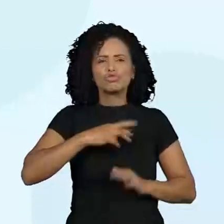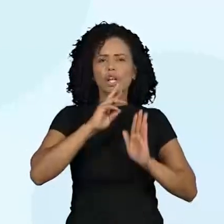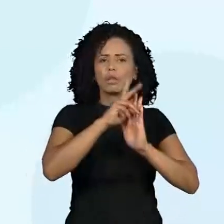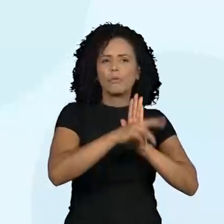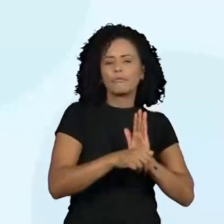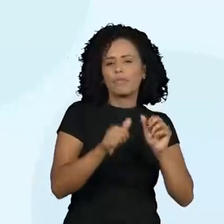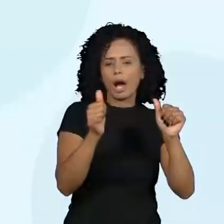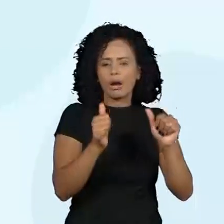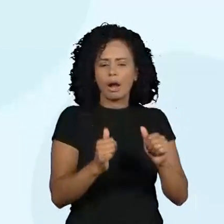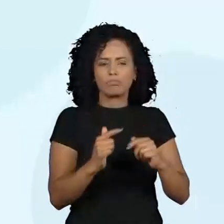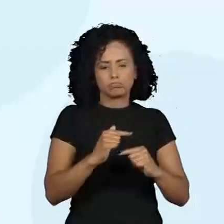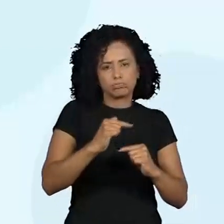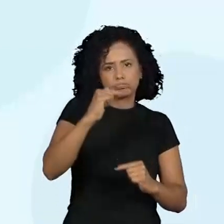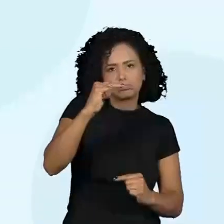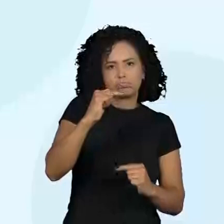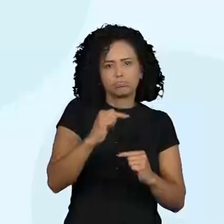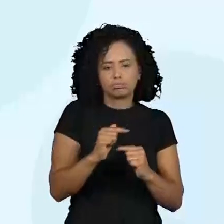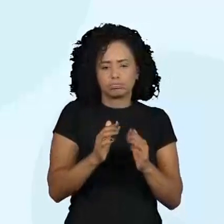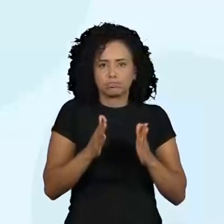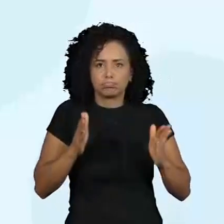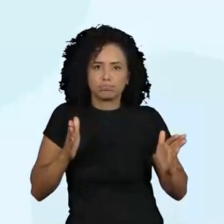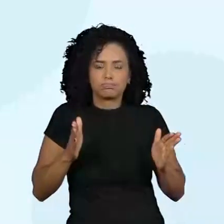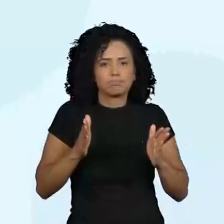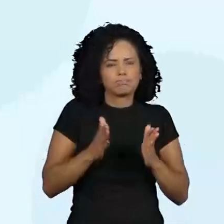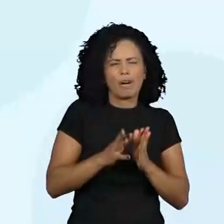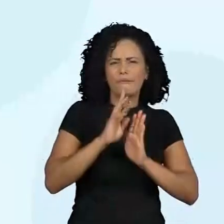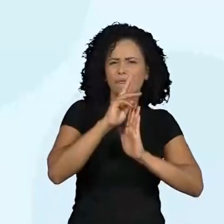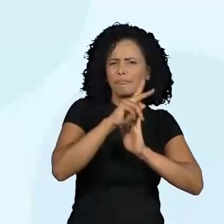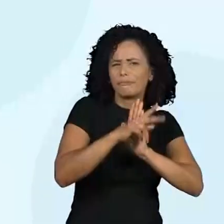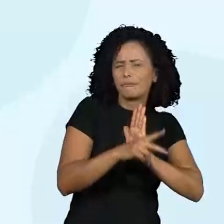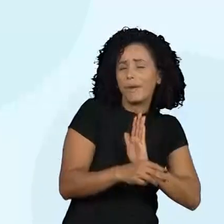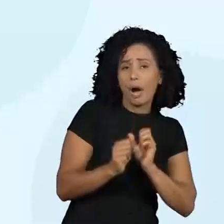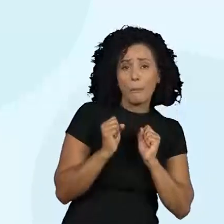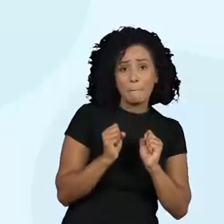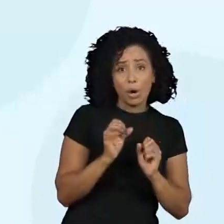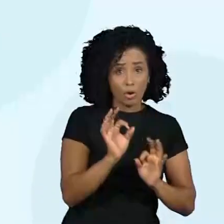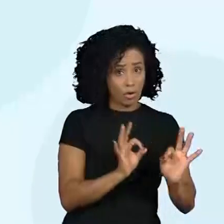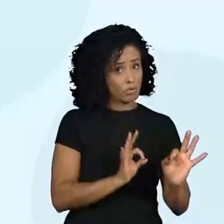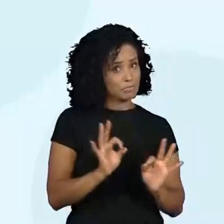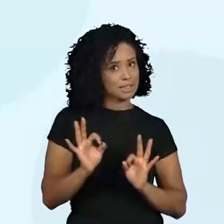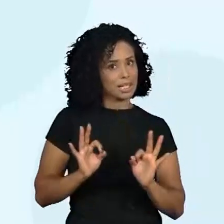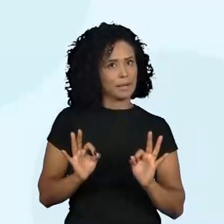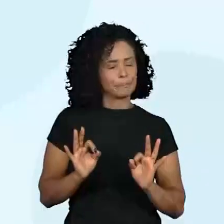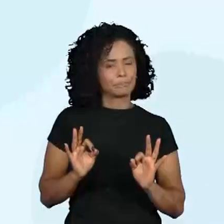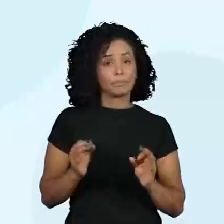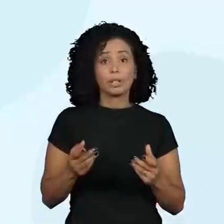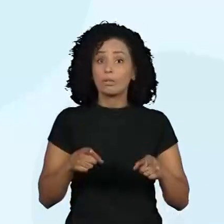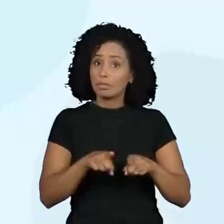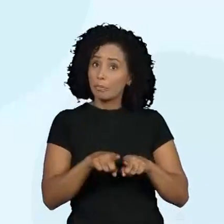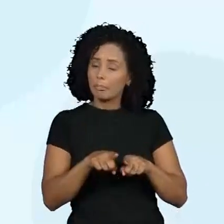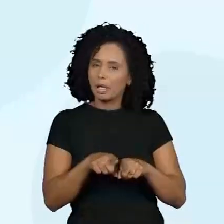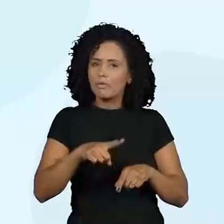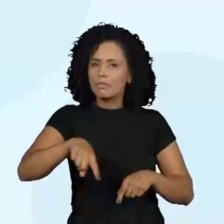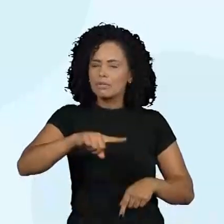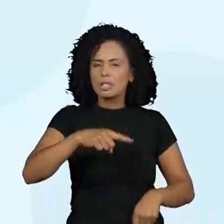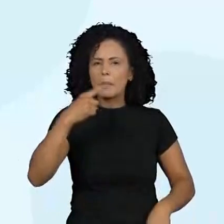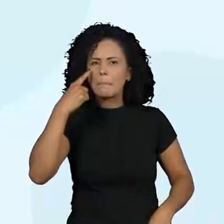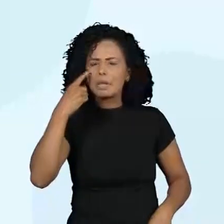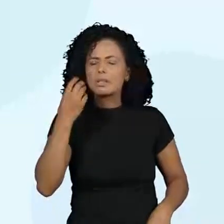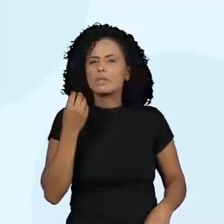e tamanhos. Lá naquela primeira imagem, quando iniciamos a aula, a gente pôde ver. E agora também podemos ver